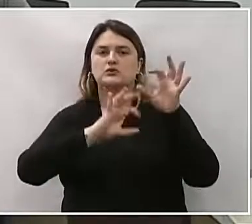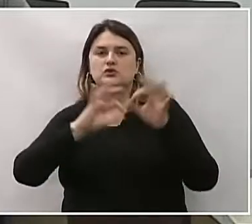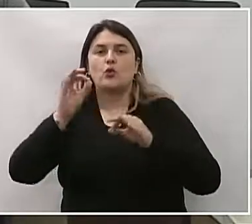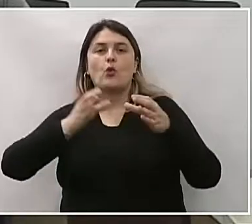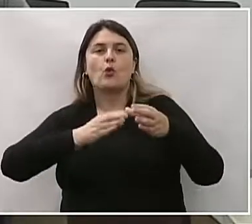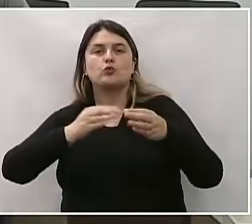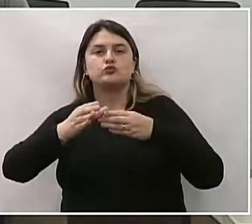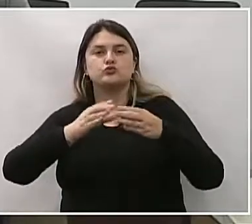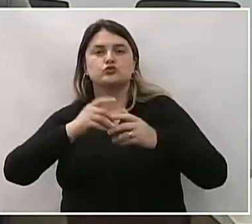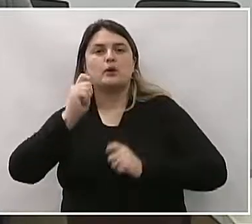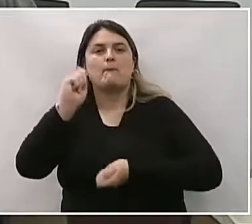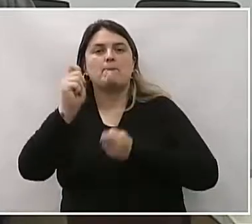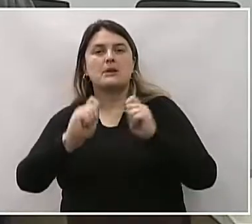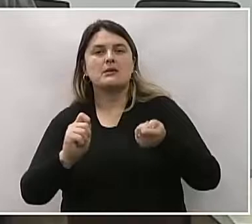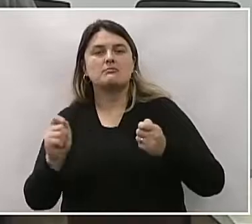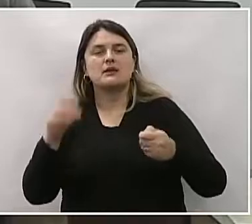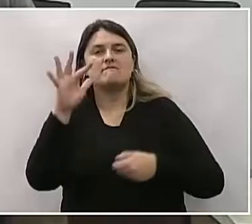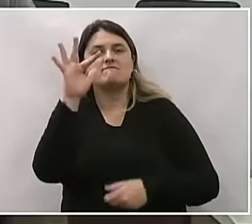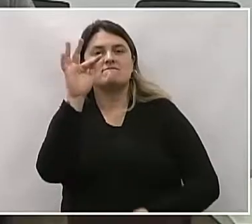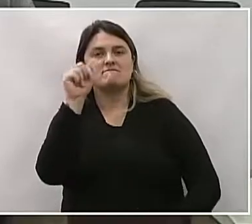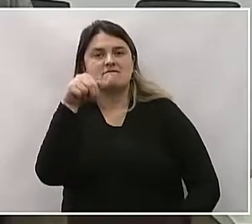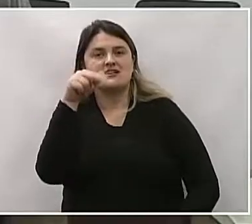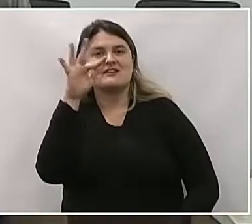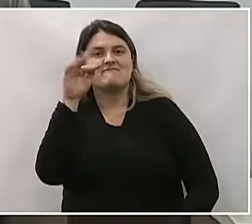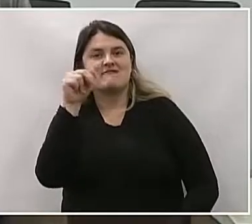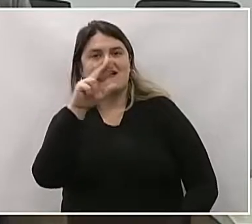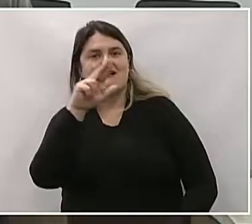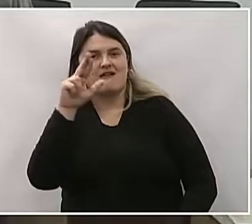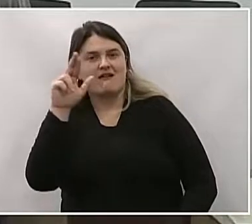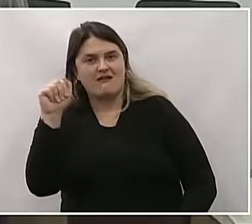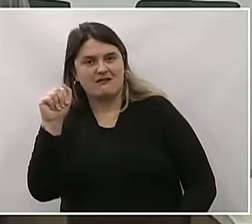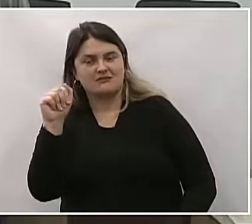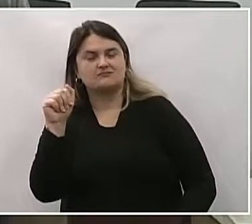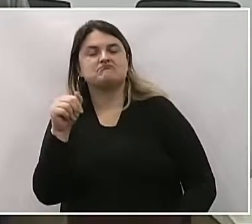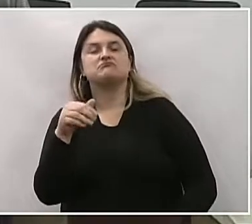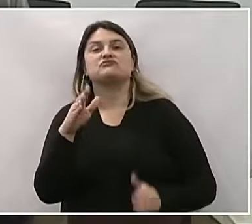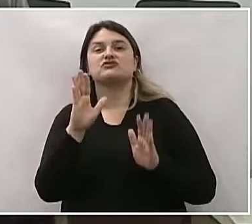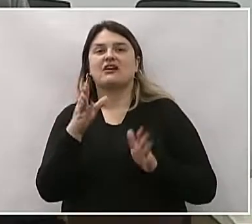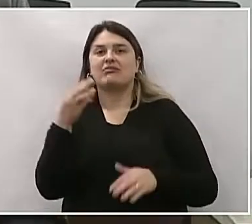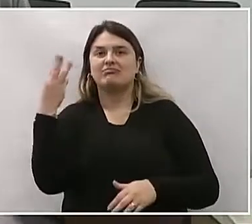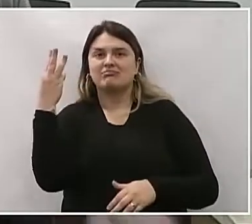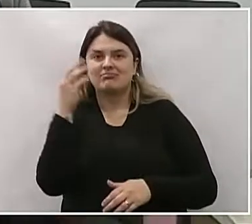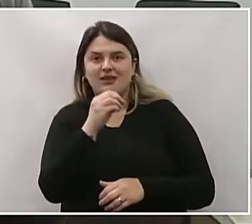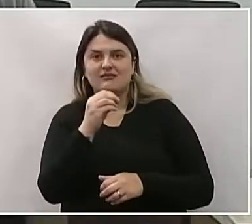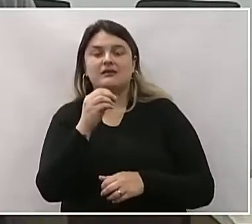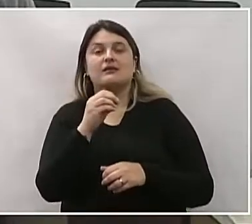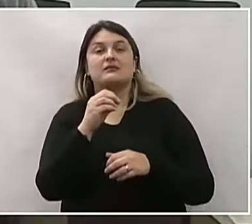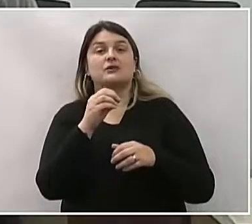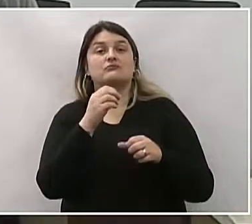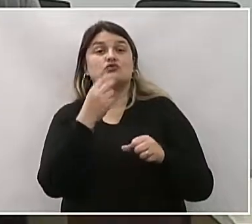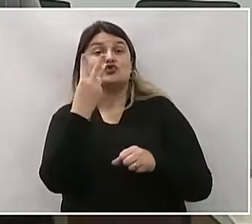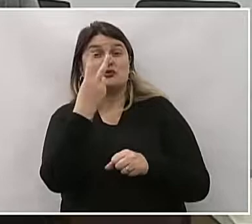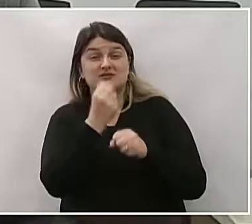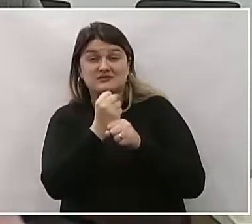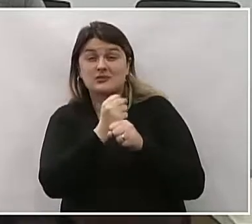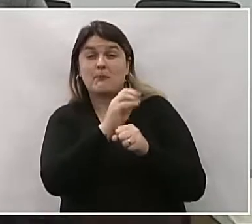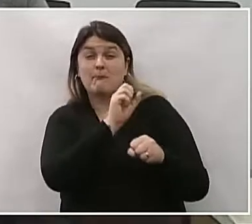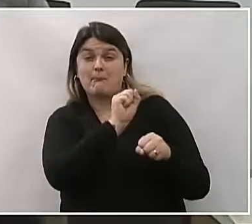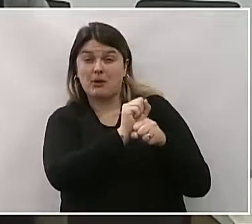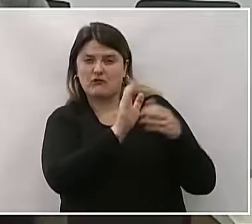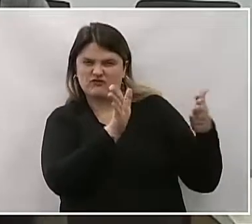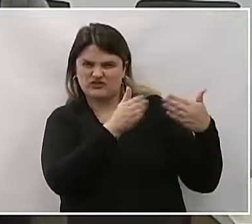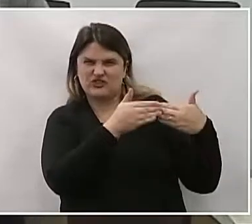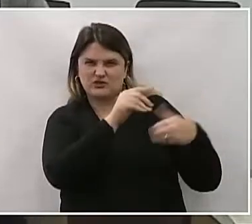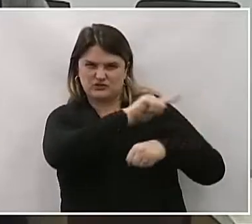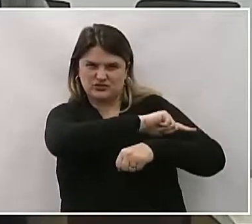realizado no ginásio Isael pastuch o cinfaban 30º Depois de dois anos parado